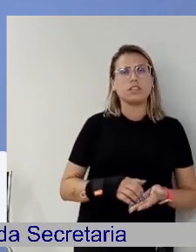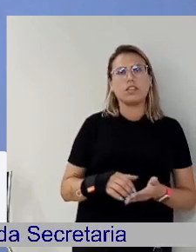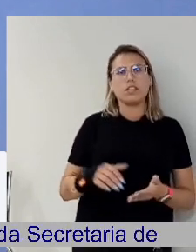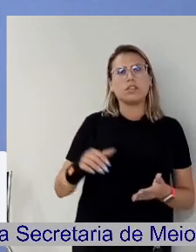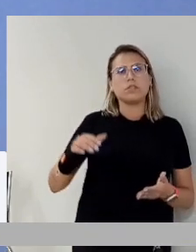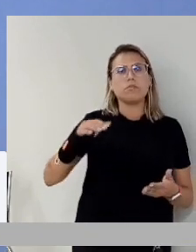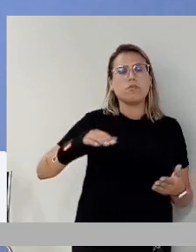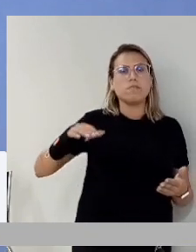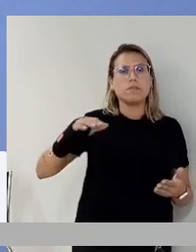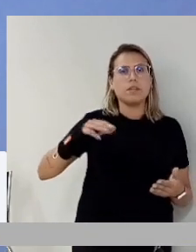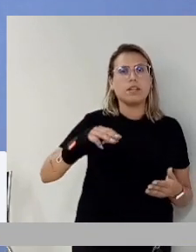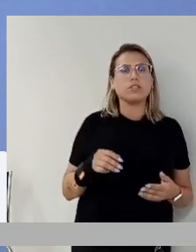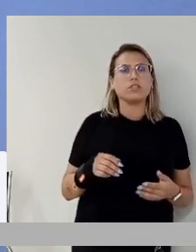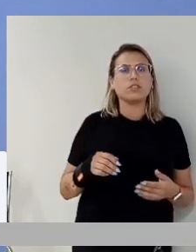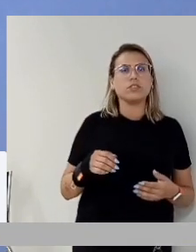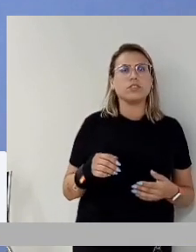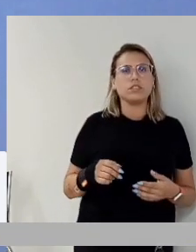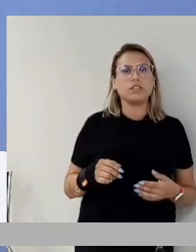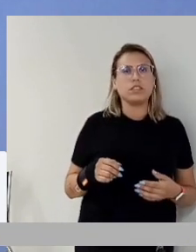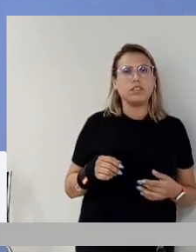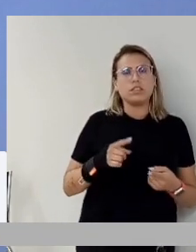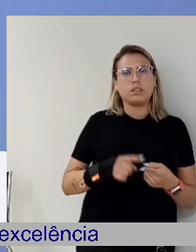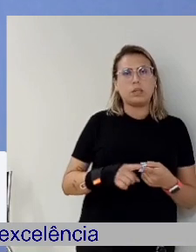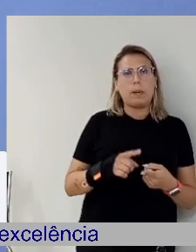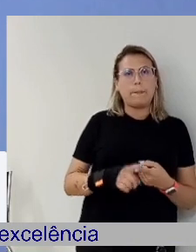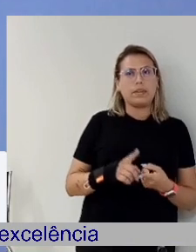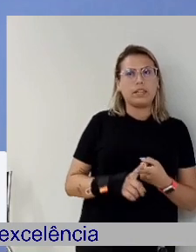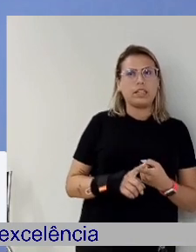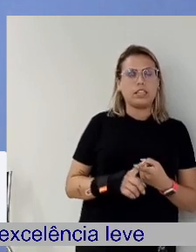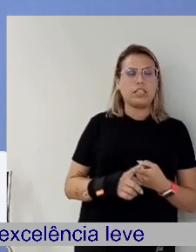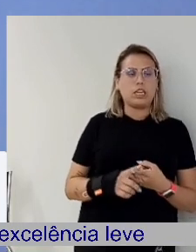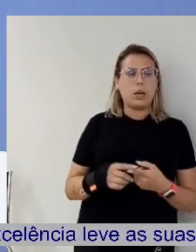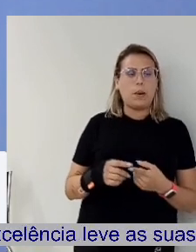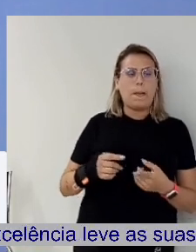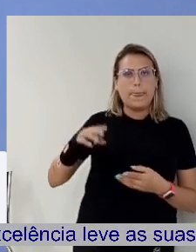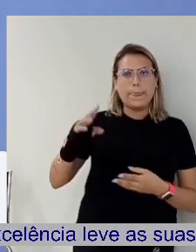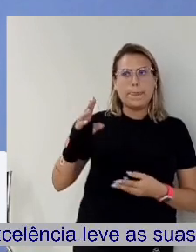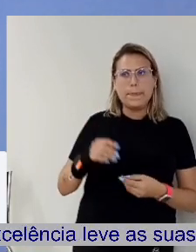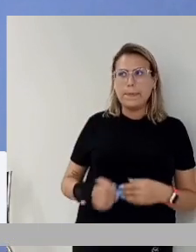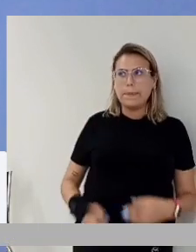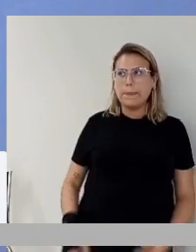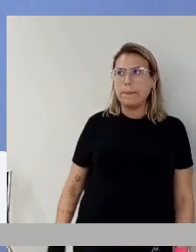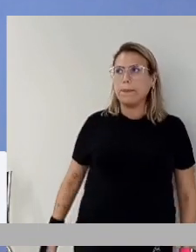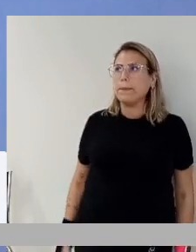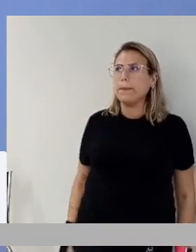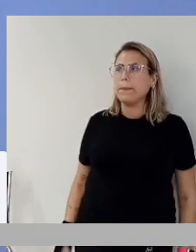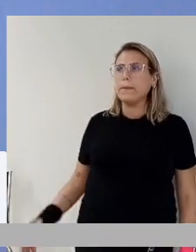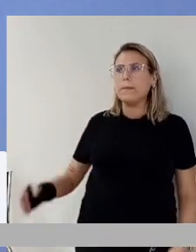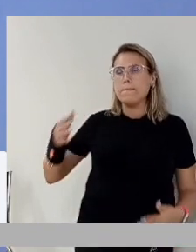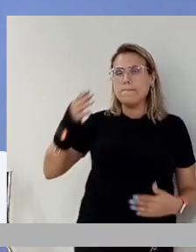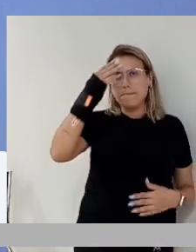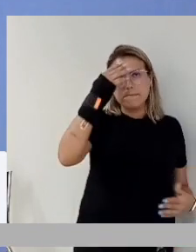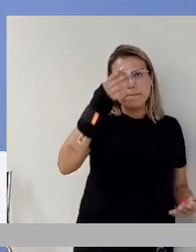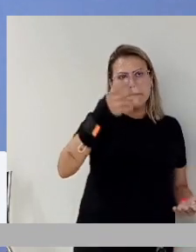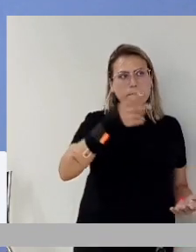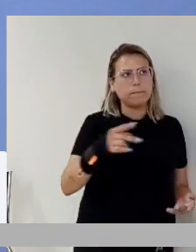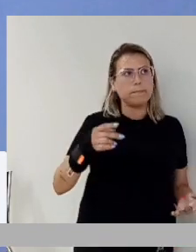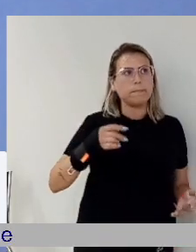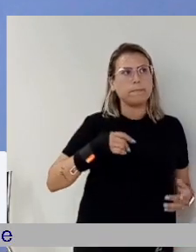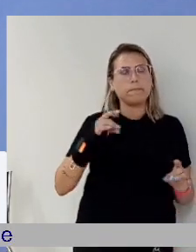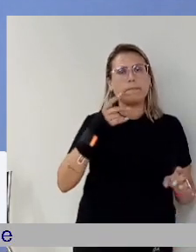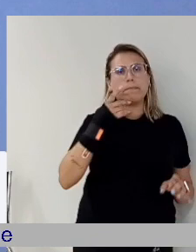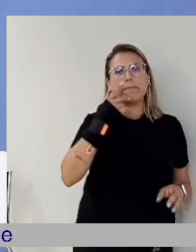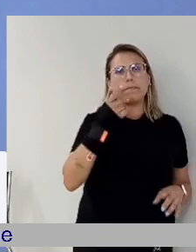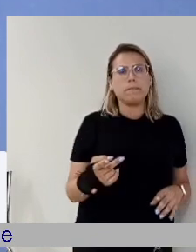Ambiente e deixo aqui para que vossa excelência leve as suas considerações obrigado senhor presidente eu só queria dizer